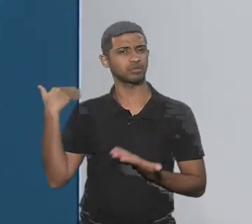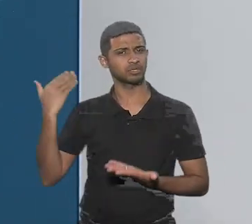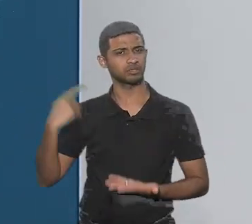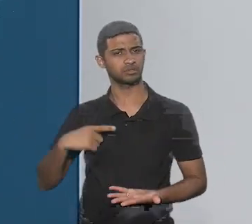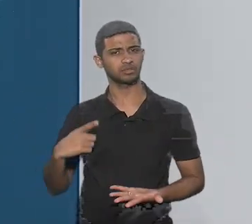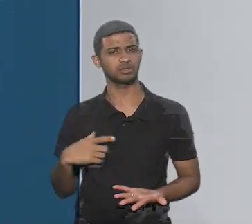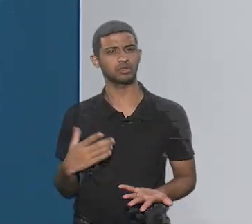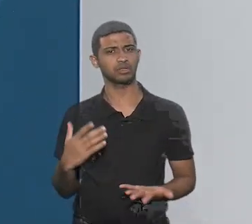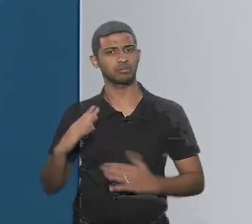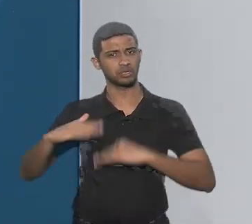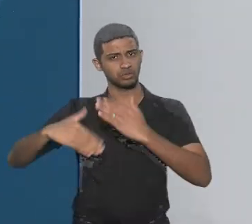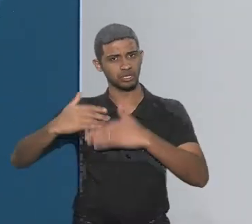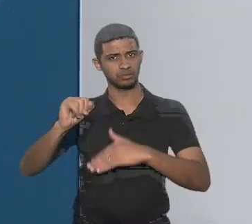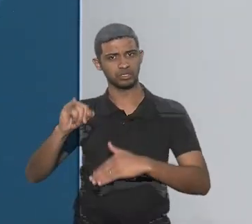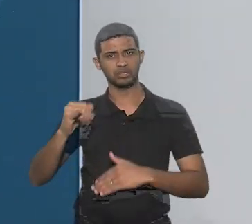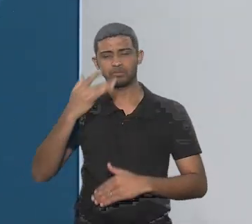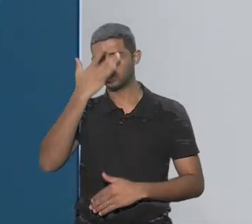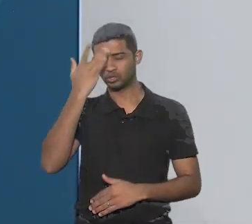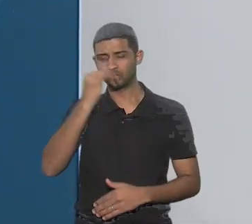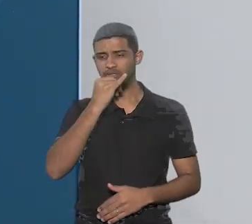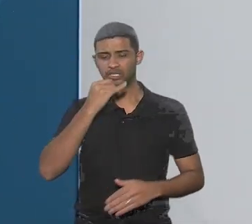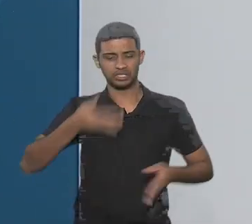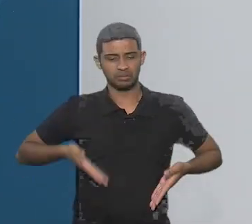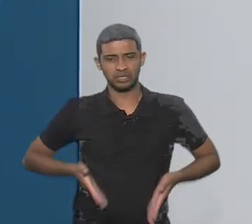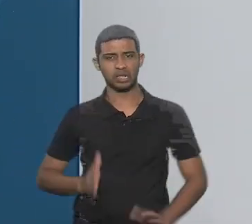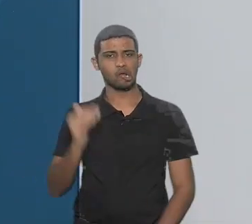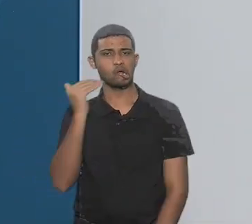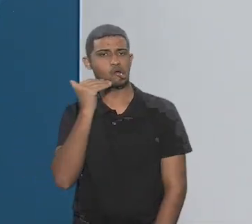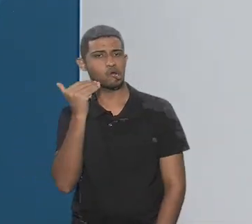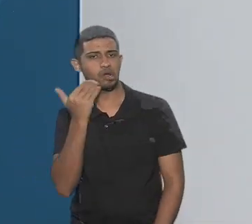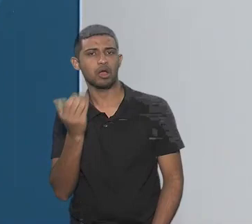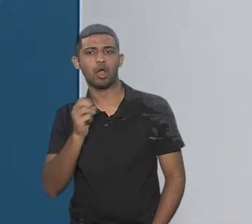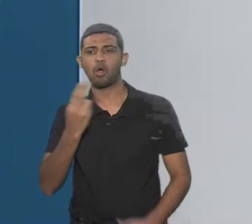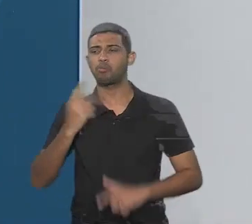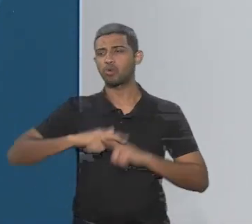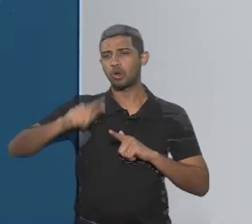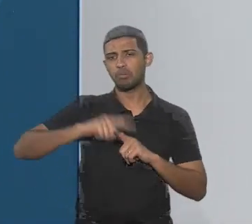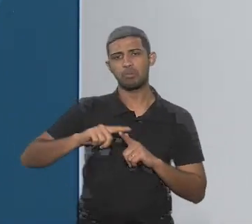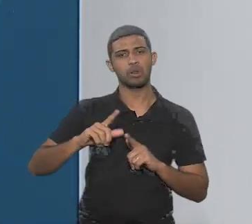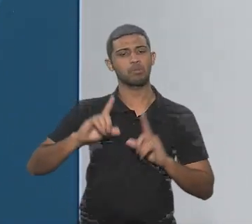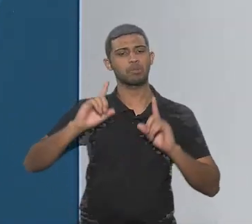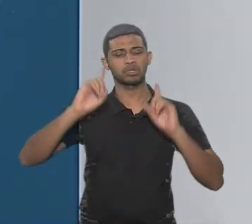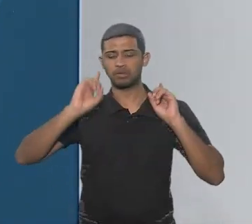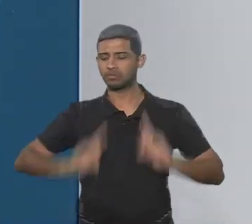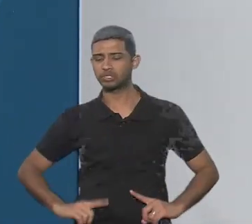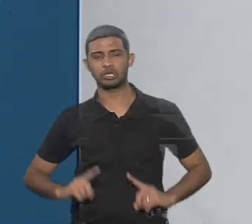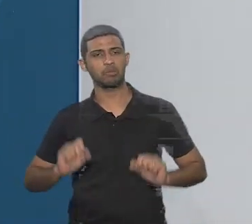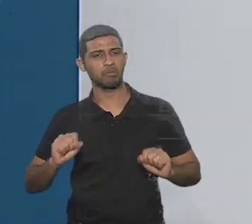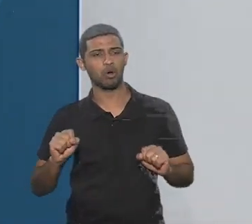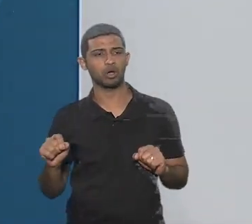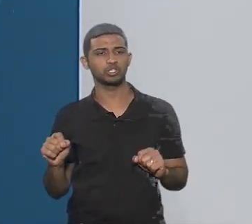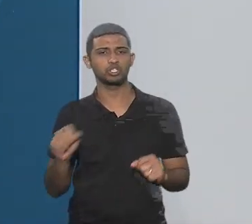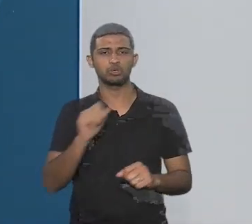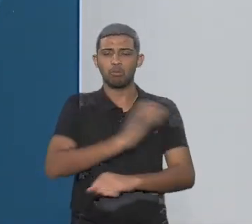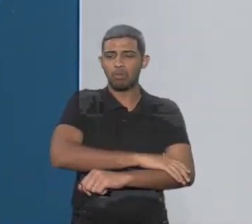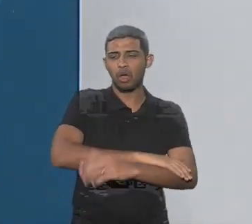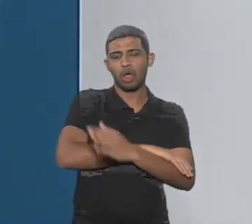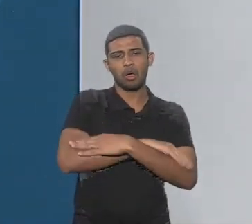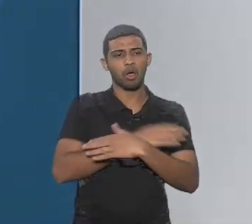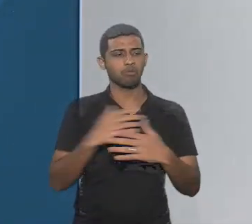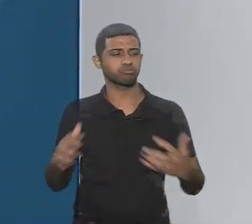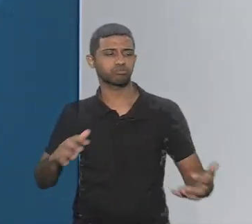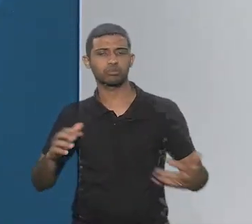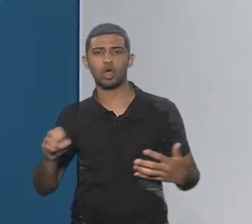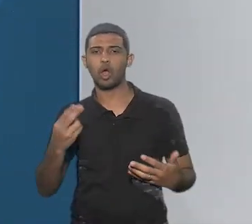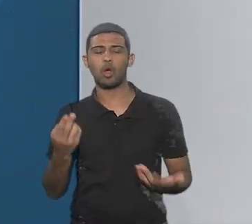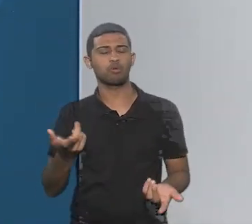pessoas. Daqui a pouco, se uma pessoa for nascer com algum tipo de defeito, algum tipo de problema, seja motor,